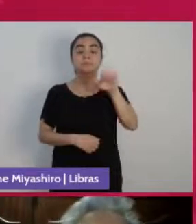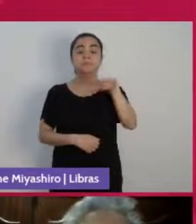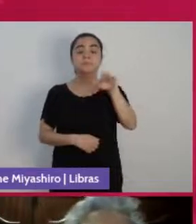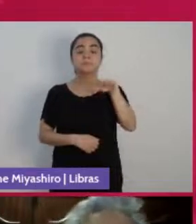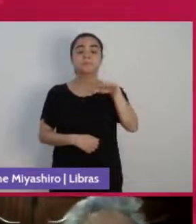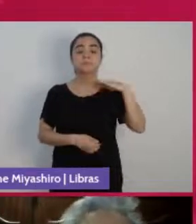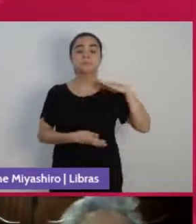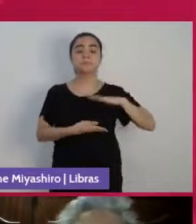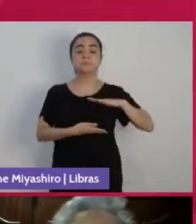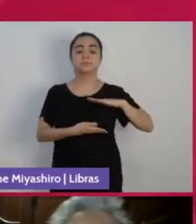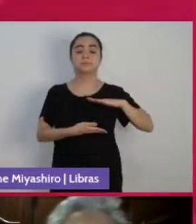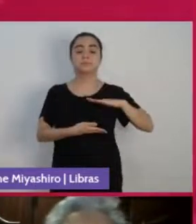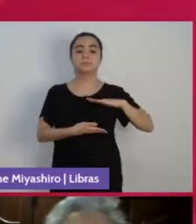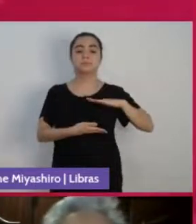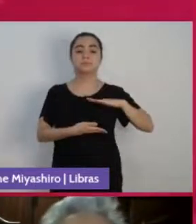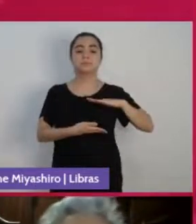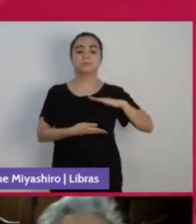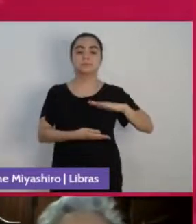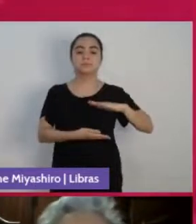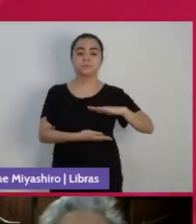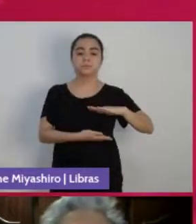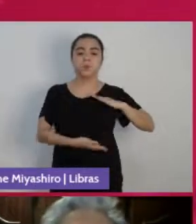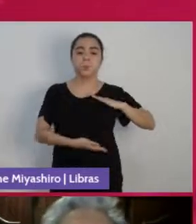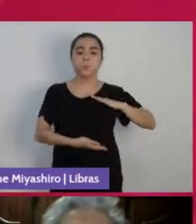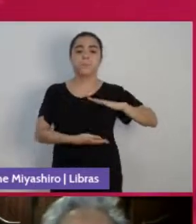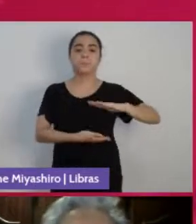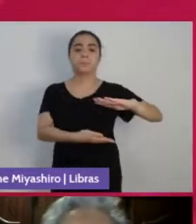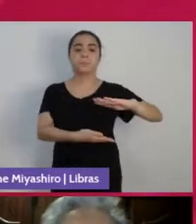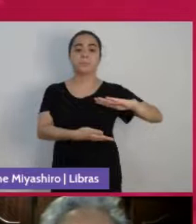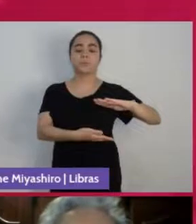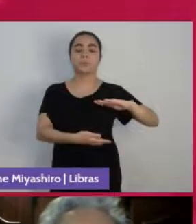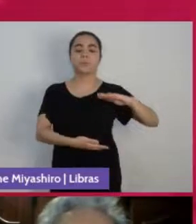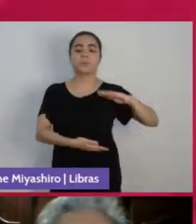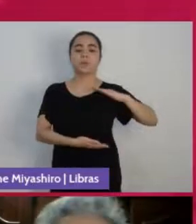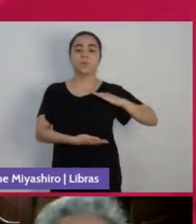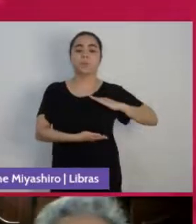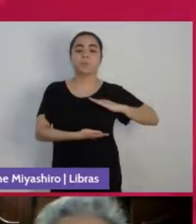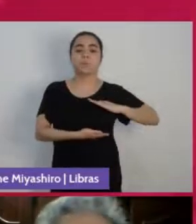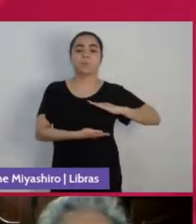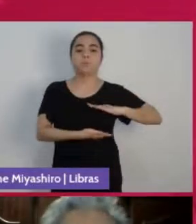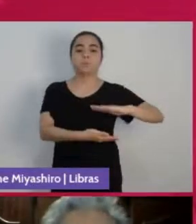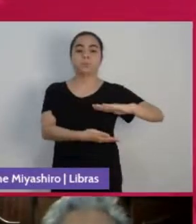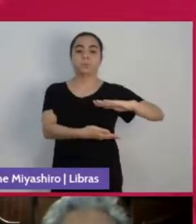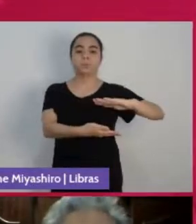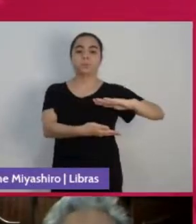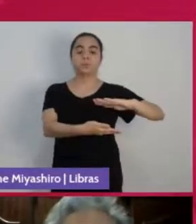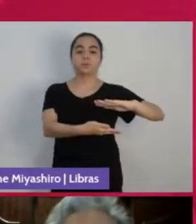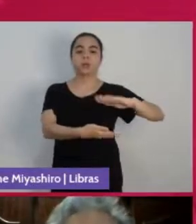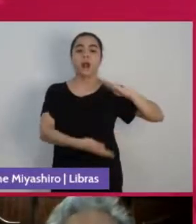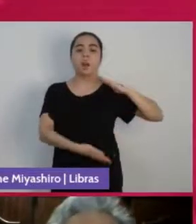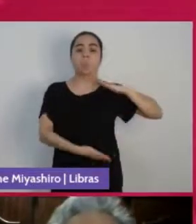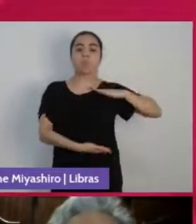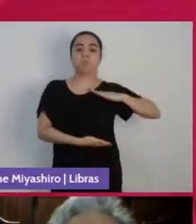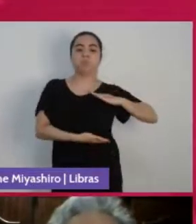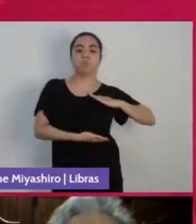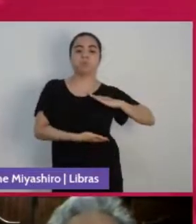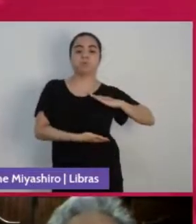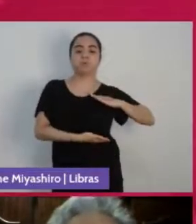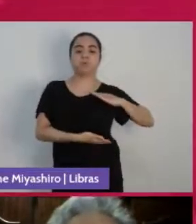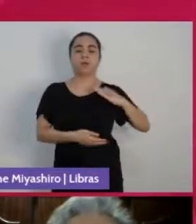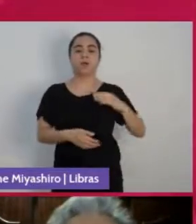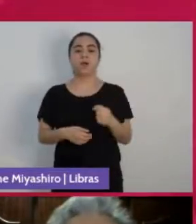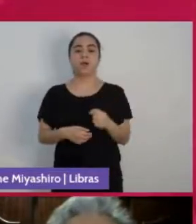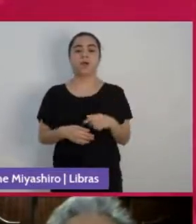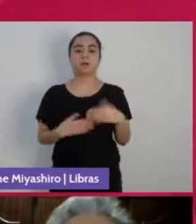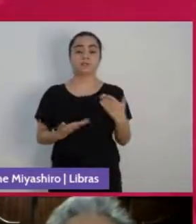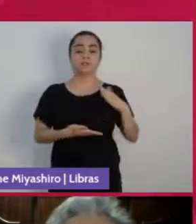Peitoral gordo ou peitoral alongado? Peitoral alongado. Peitoral gordo, tem gente que pega um peitoral